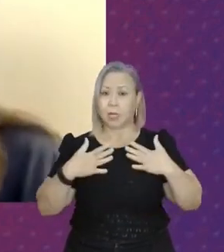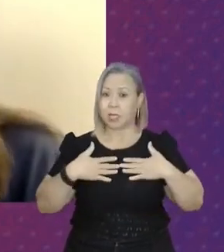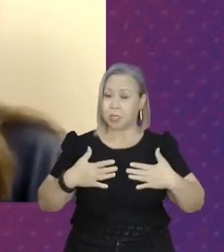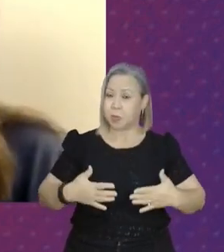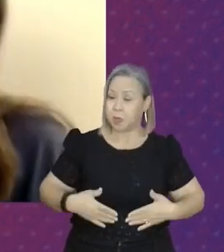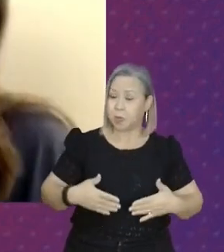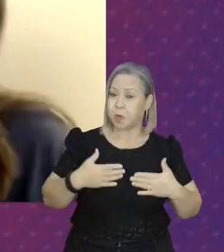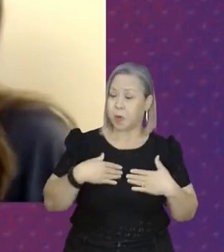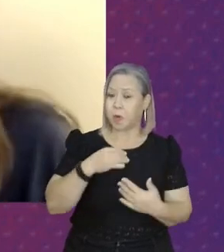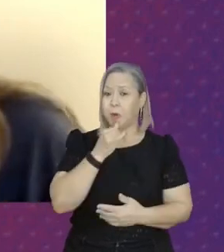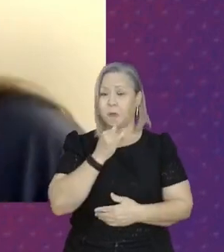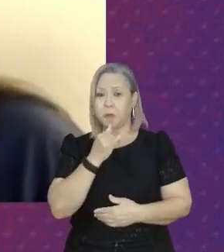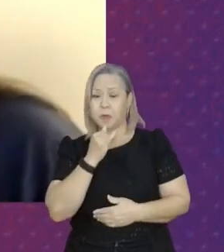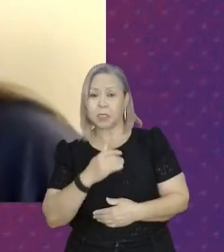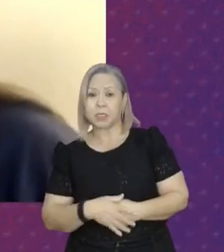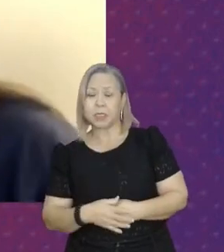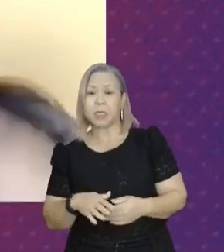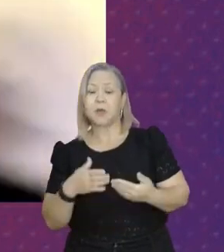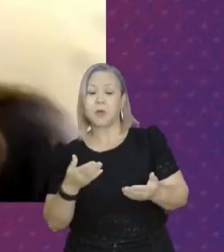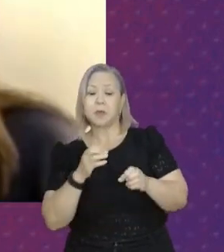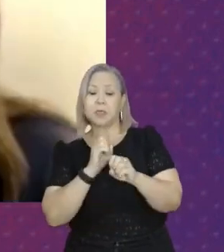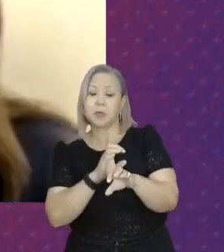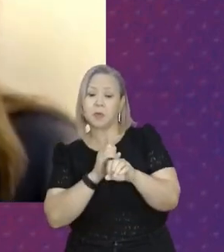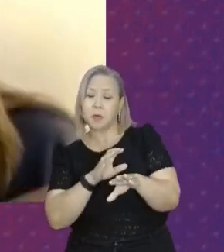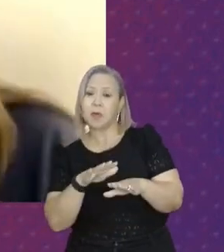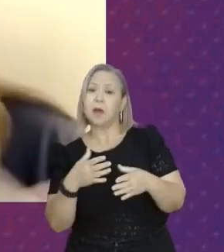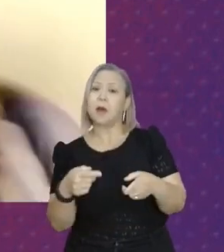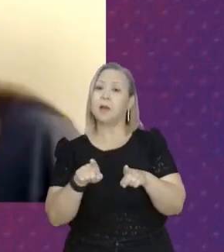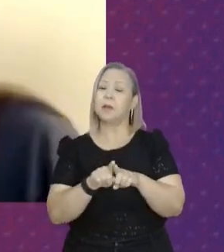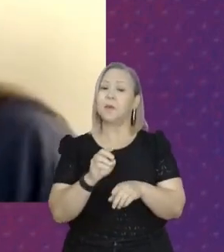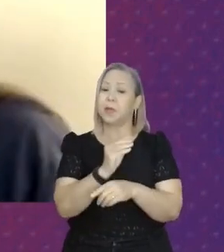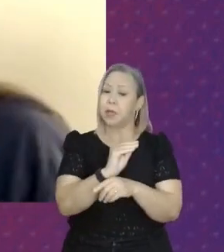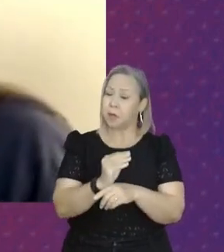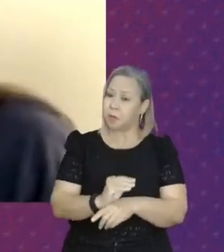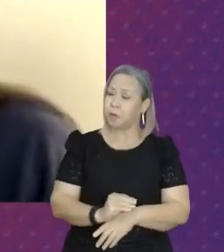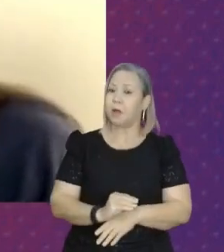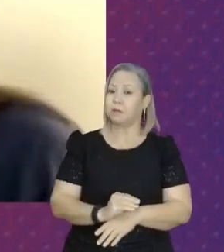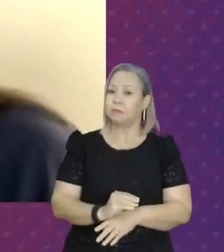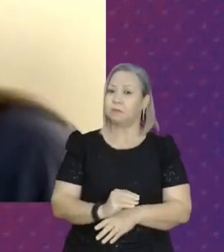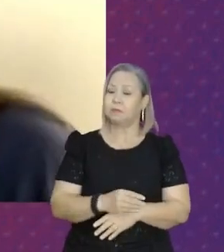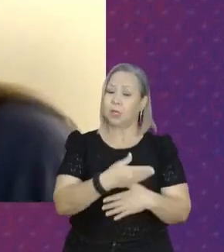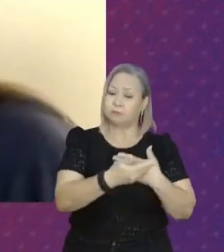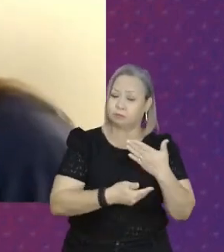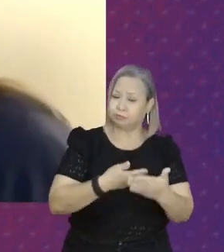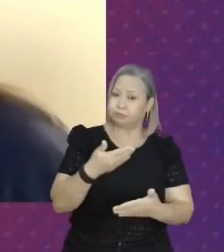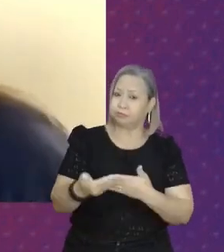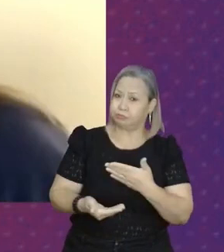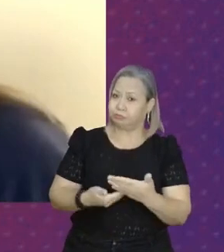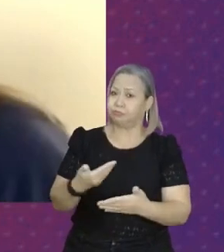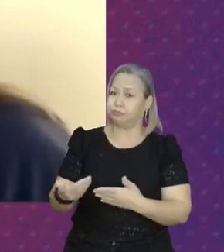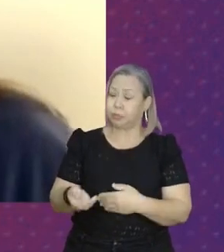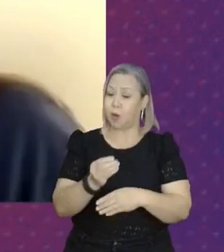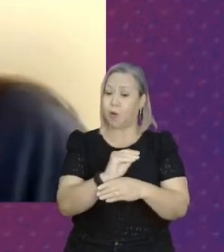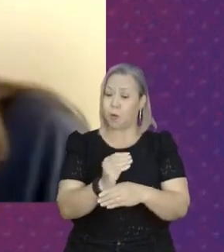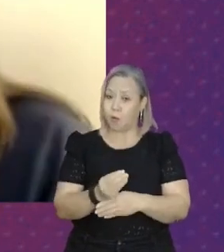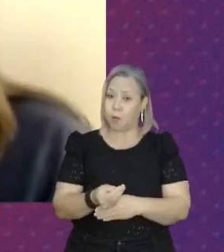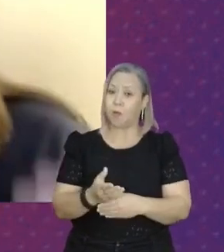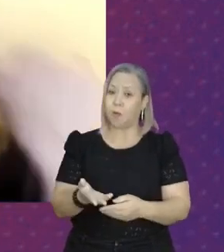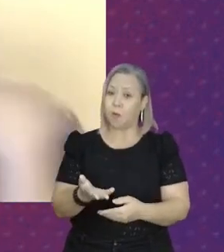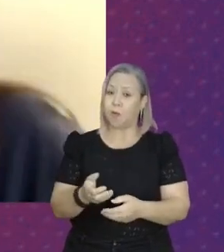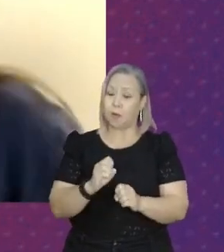por exemplo. Quando você está educando, você também está cuidando. Elas sempre falam isso, né? Que é impossível separar de